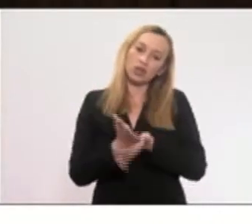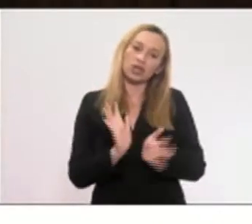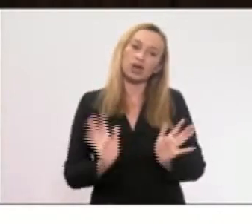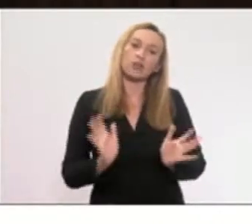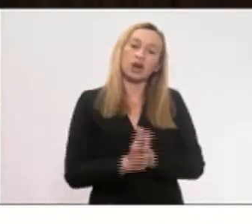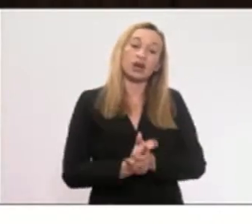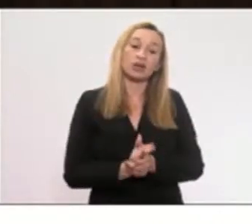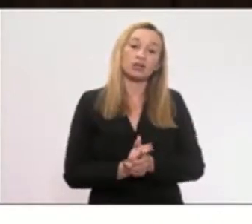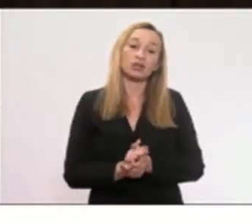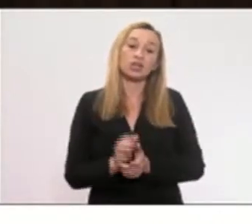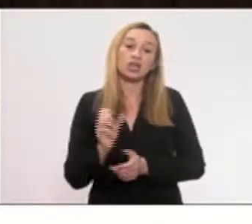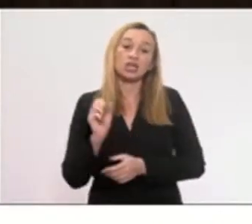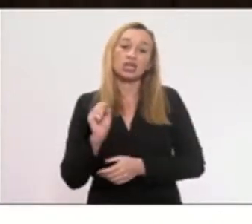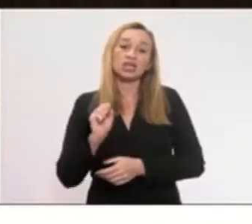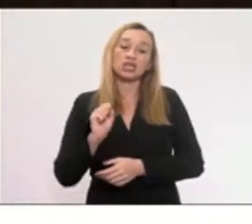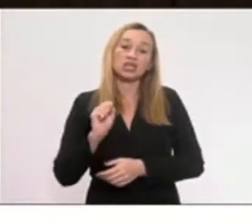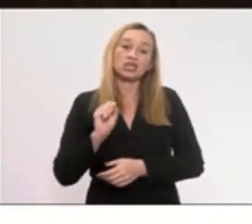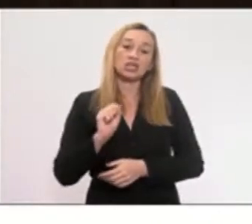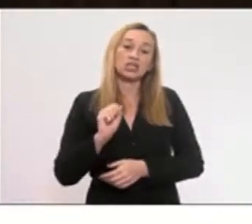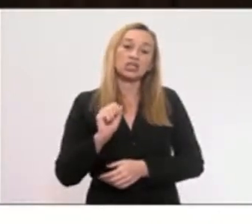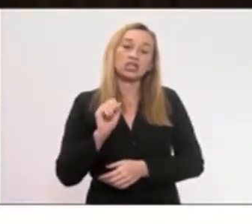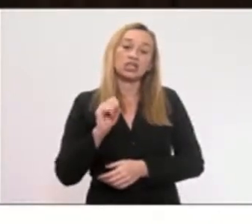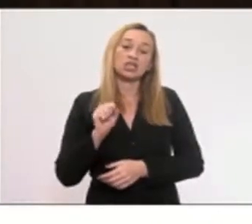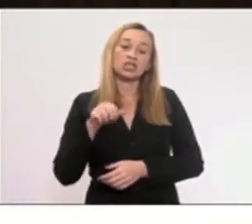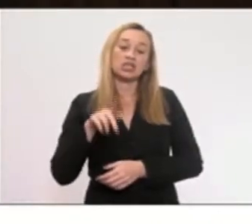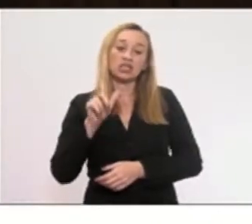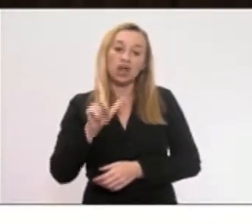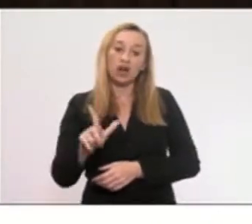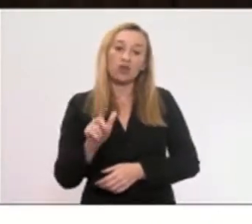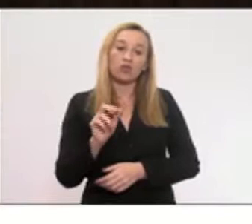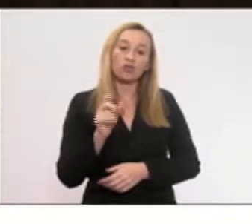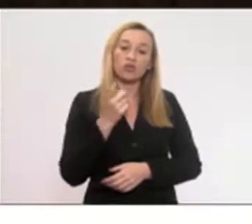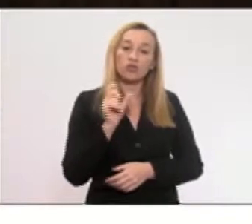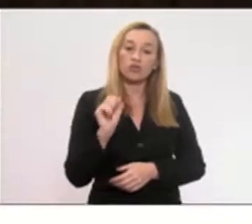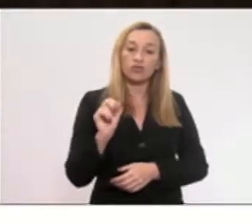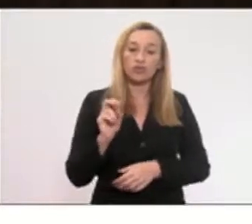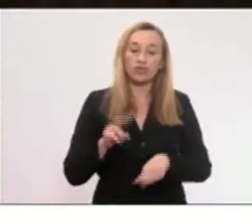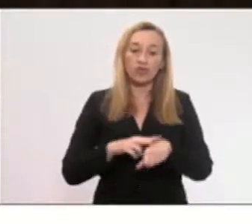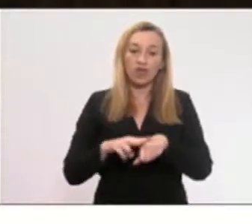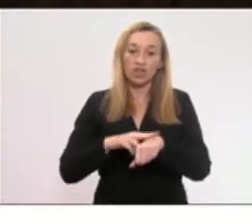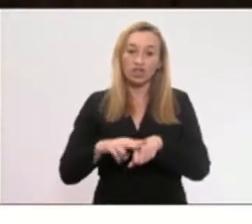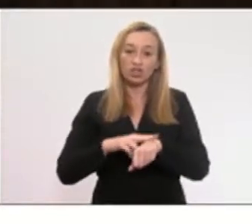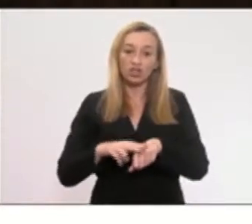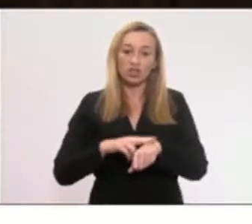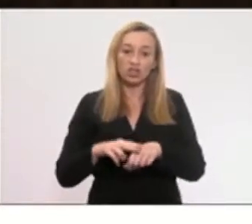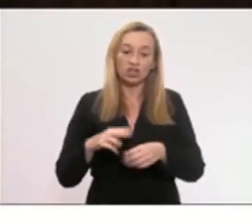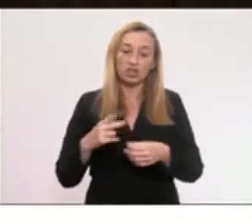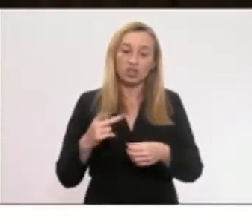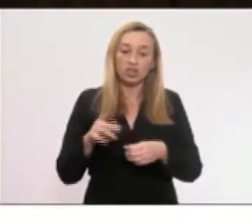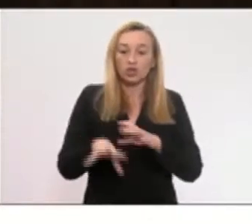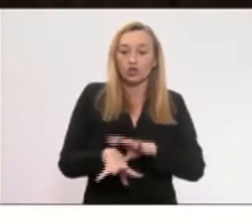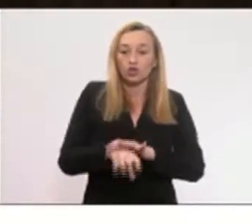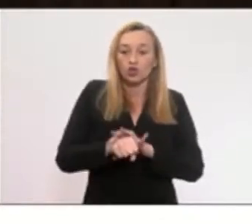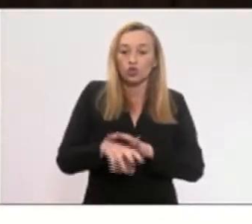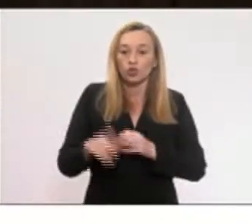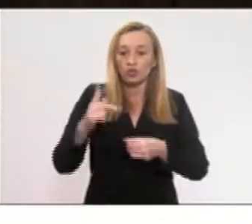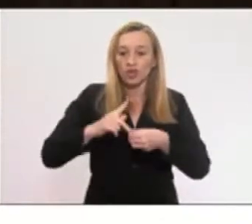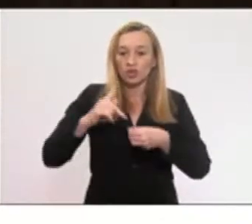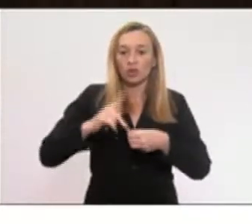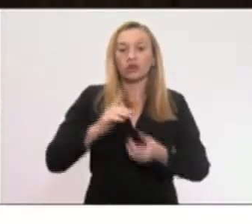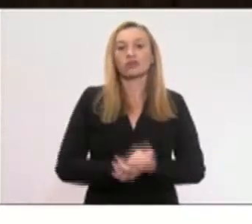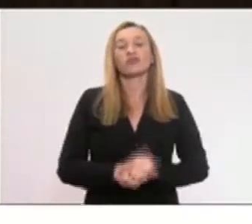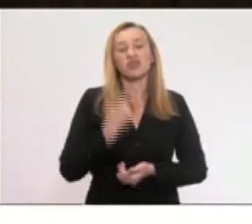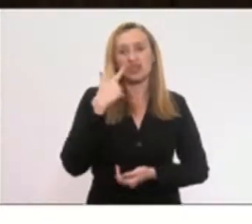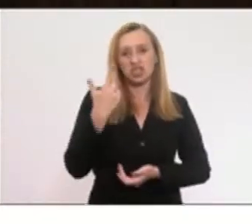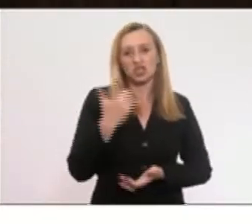Sinal verde para a exploração de petróleo em Abrolhos. Veja, é